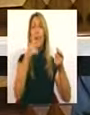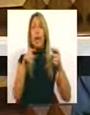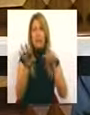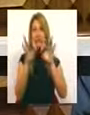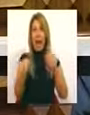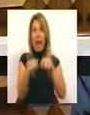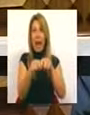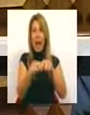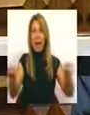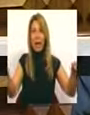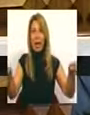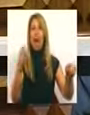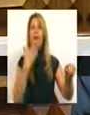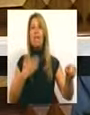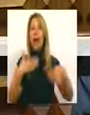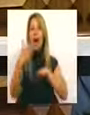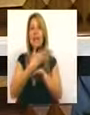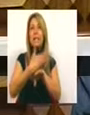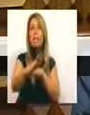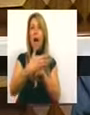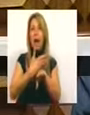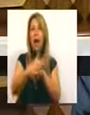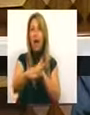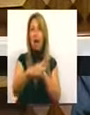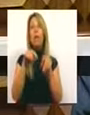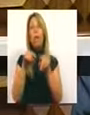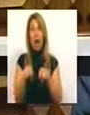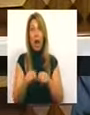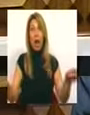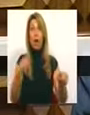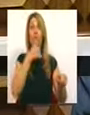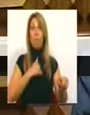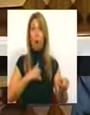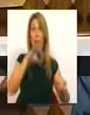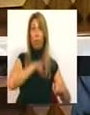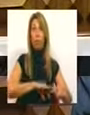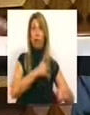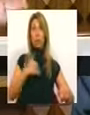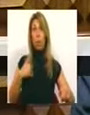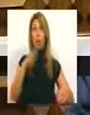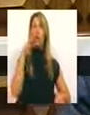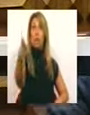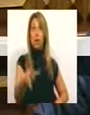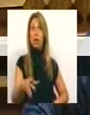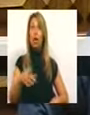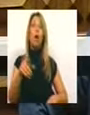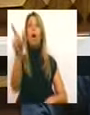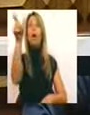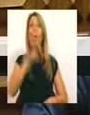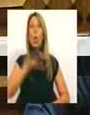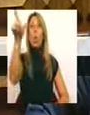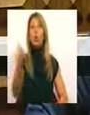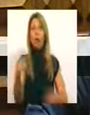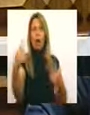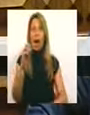Ministro. Desta vez é uma linha vermelha que lhe estabelecem os profissionais de saúde, dizendo que o senhor tem o SNS numa situação